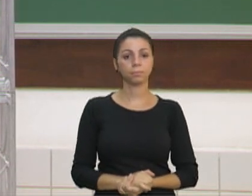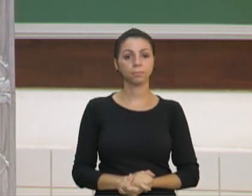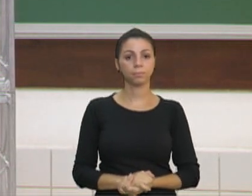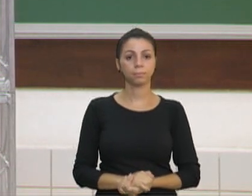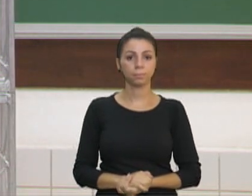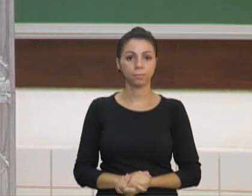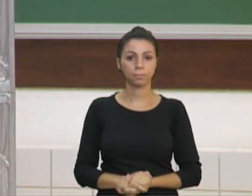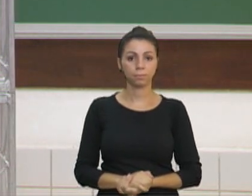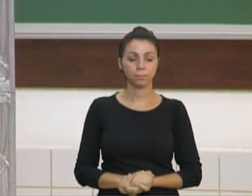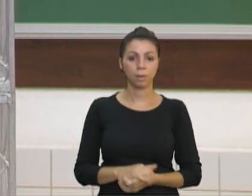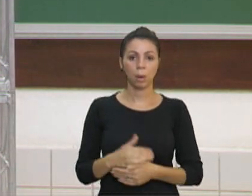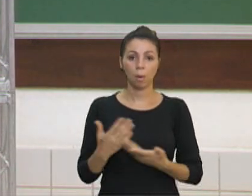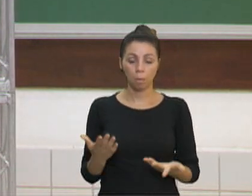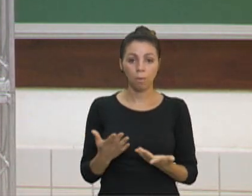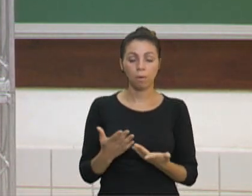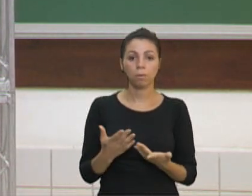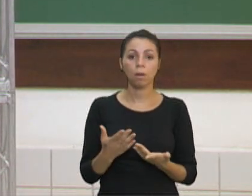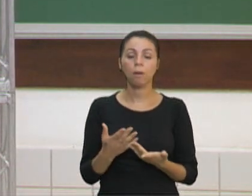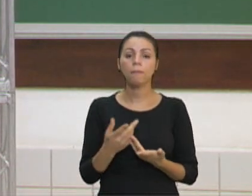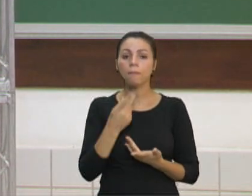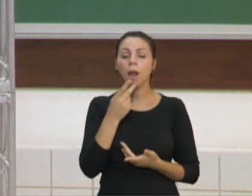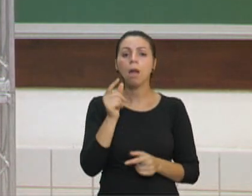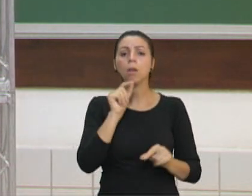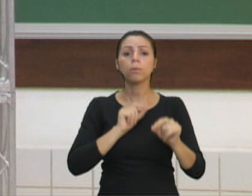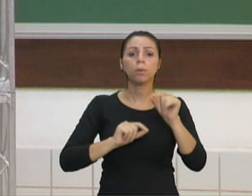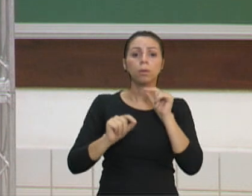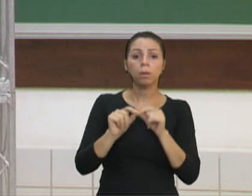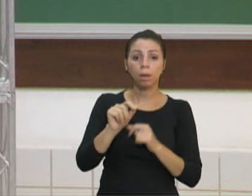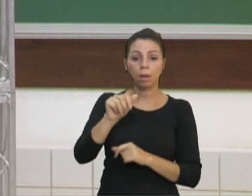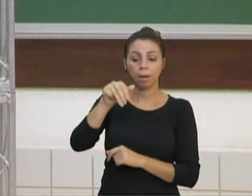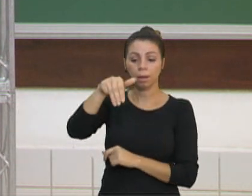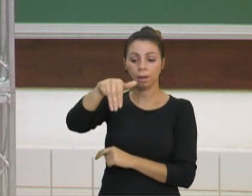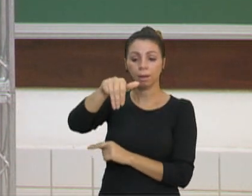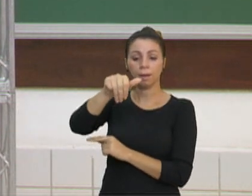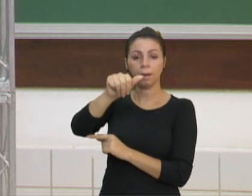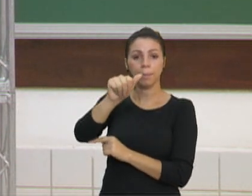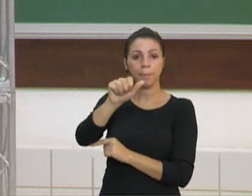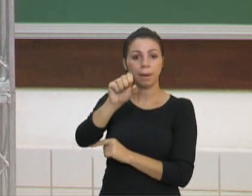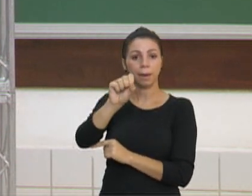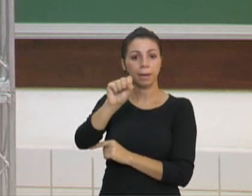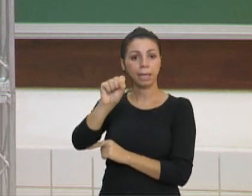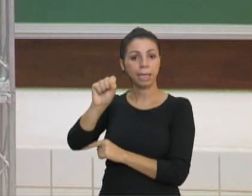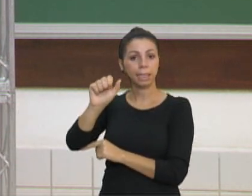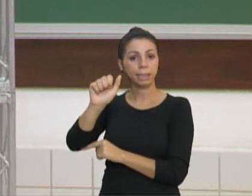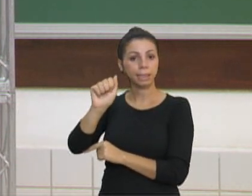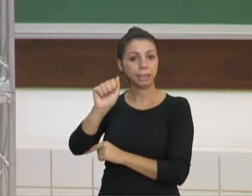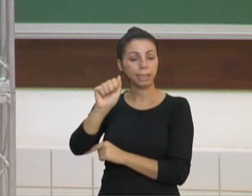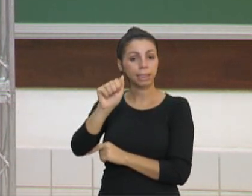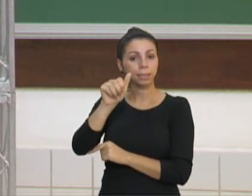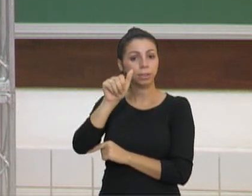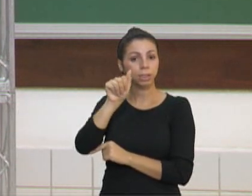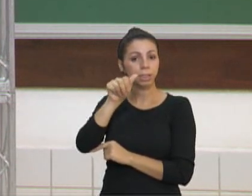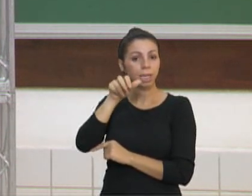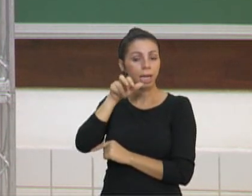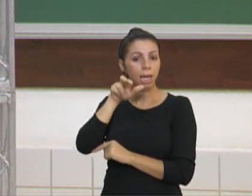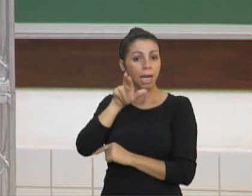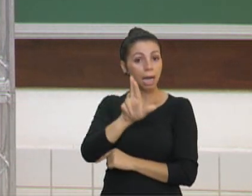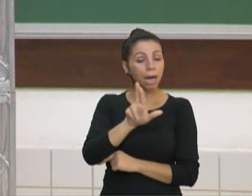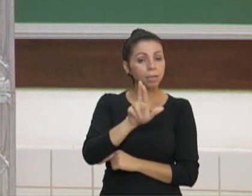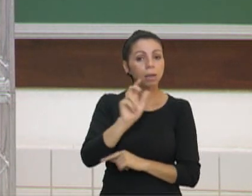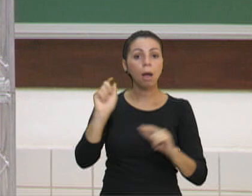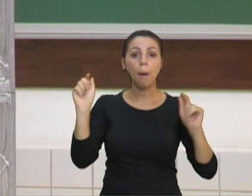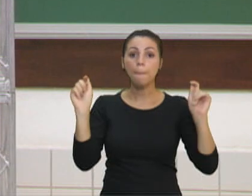Quando a gente fala em massas de ar, nós precisamos tocar num assunto bem